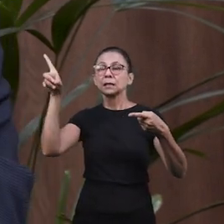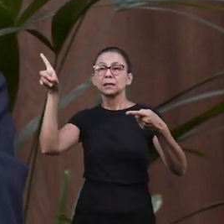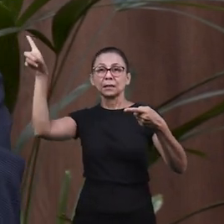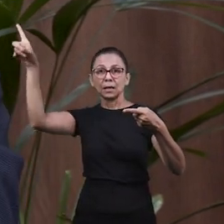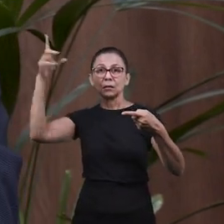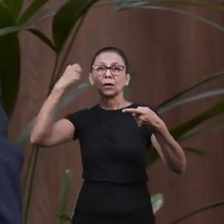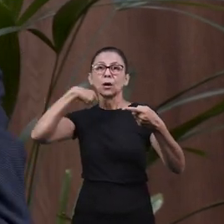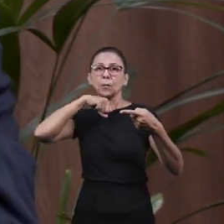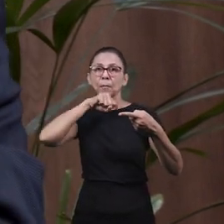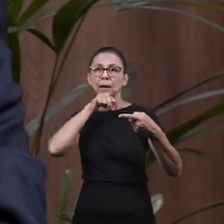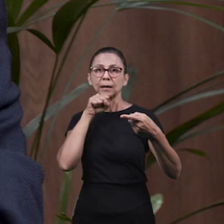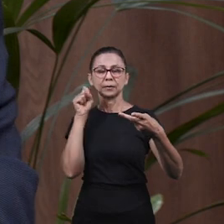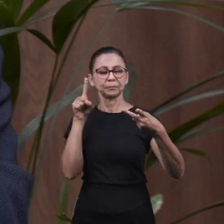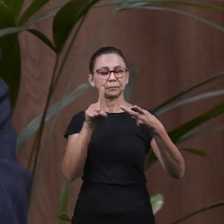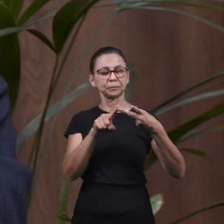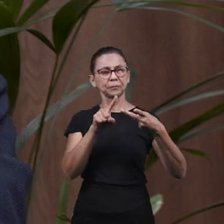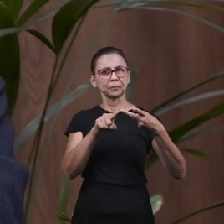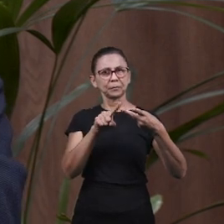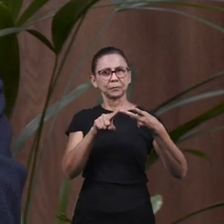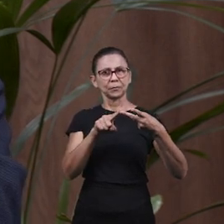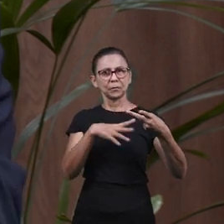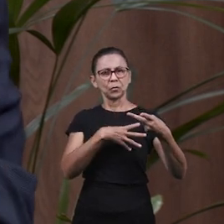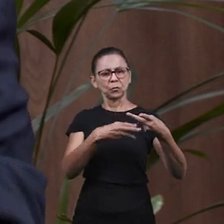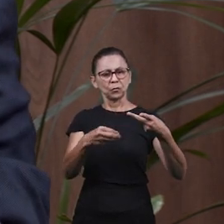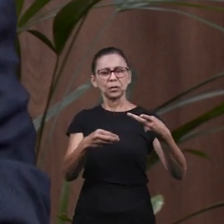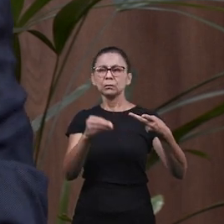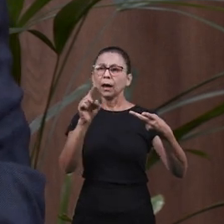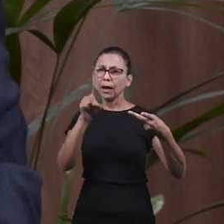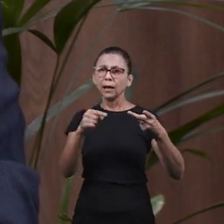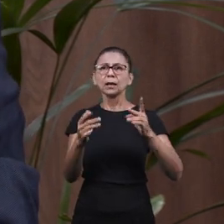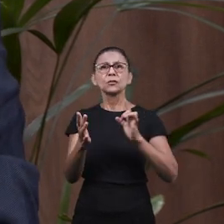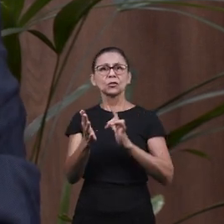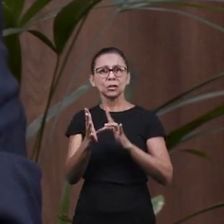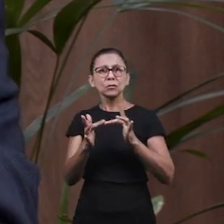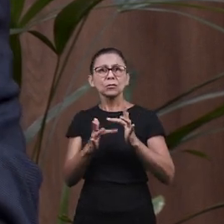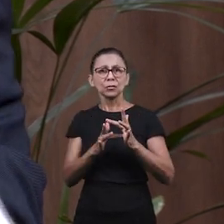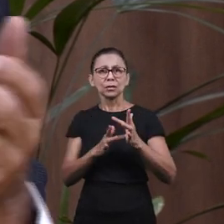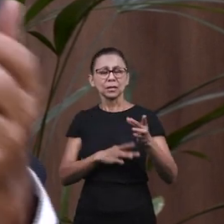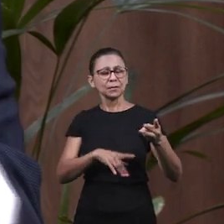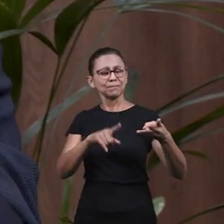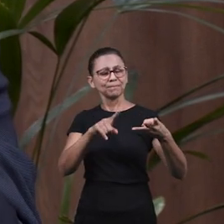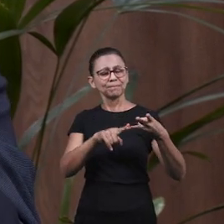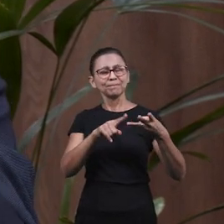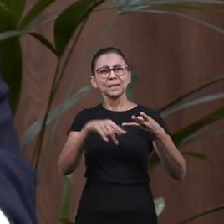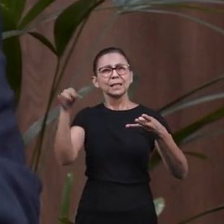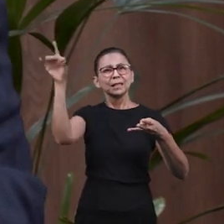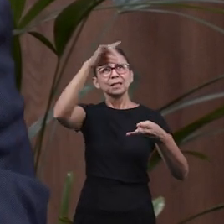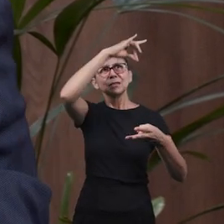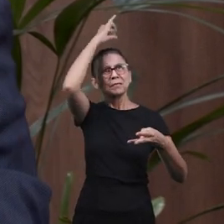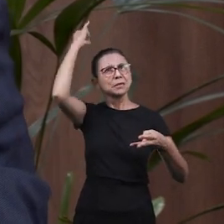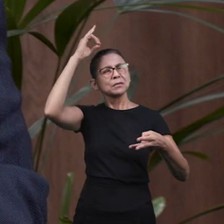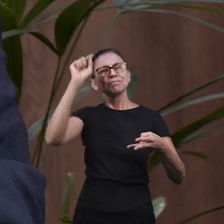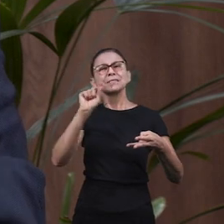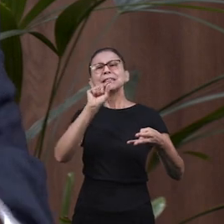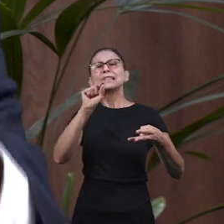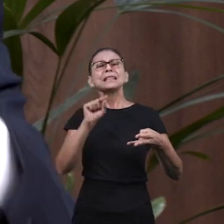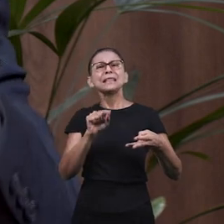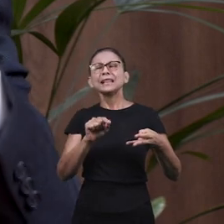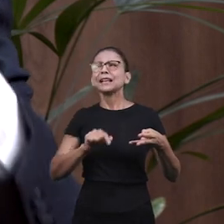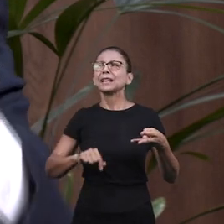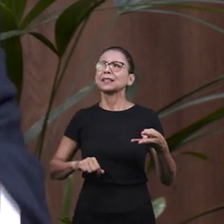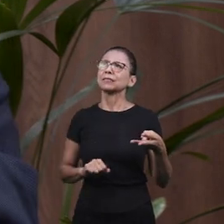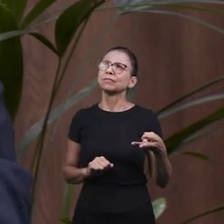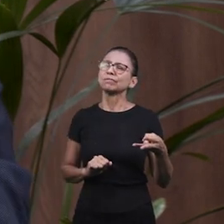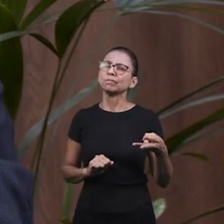Jesus, né? O Deus que se fez homem. Mas o Espírito Santo quem é? E às vezes alguém com falta de conhecimento bíblico pode achar que o Espírito